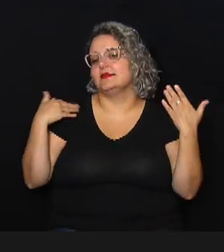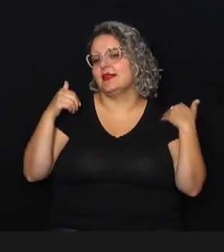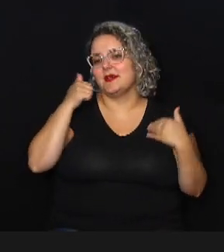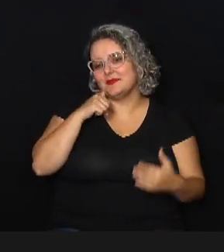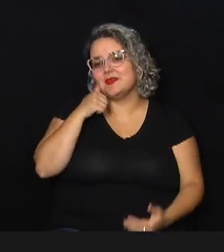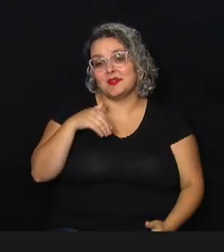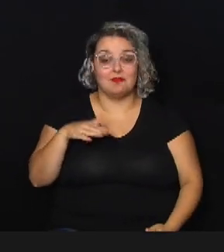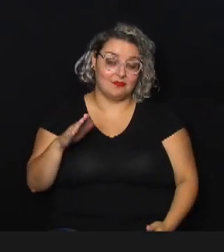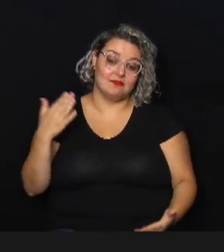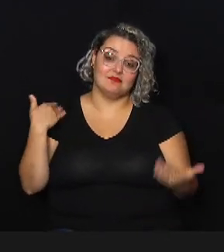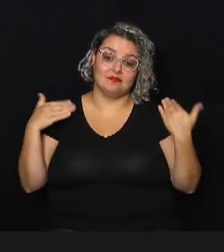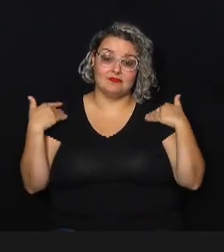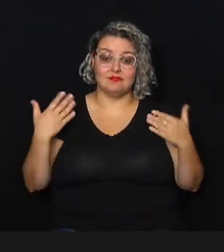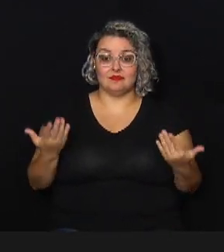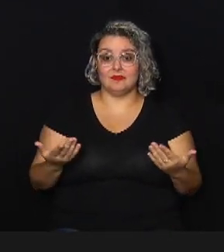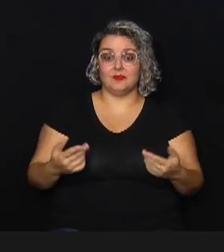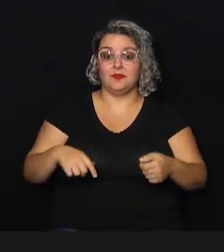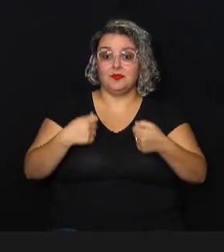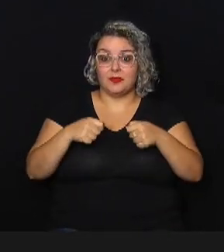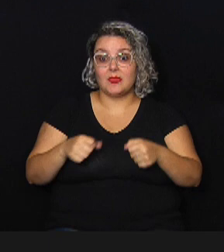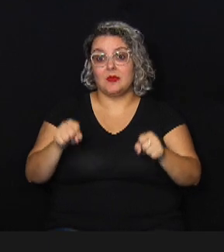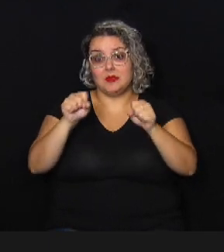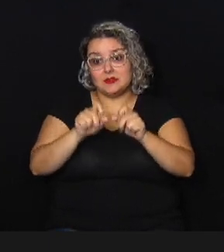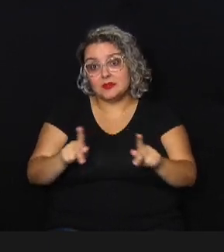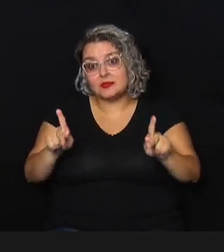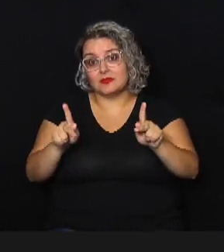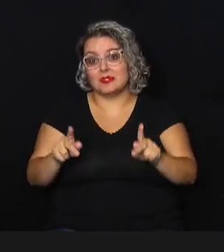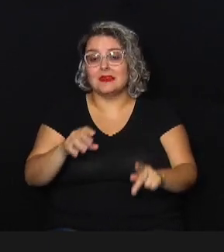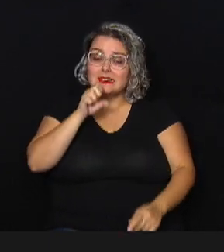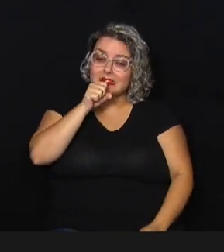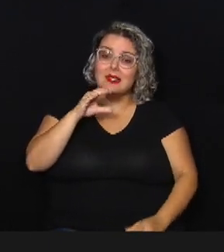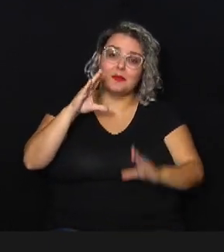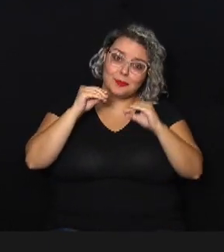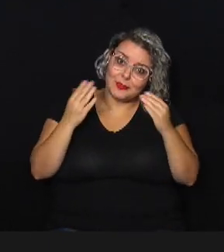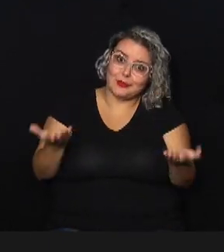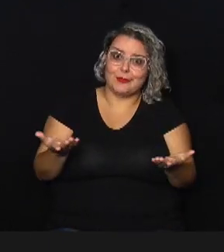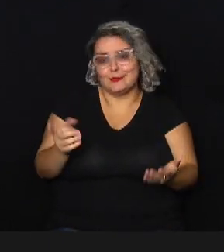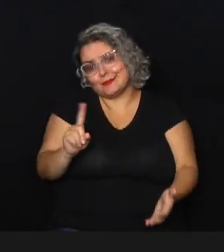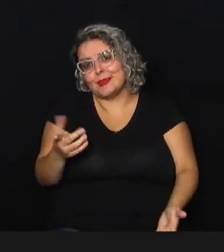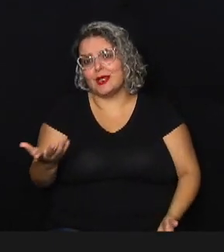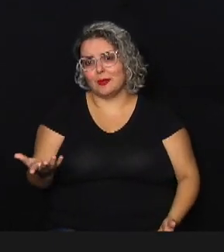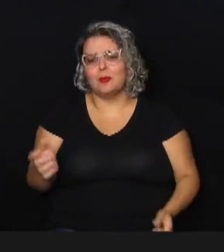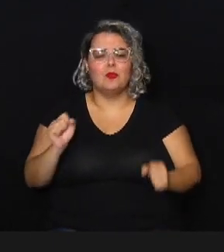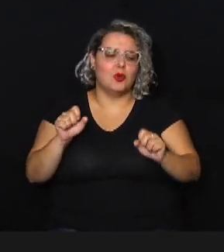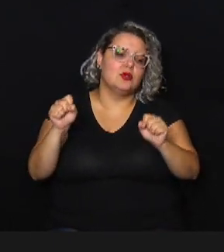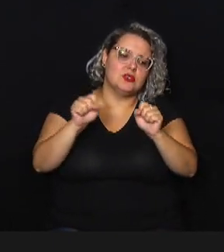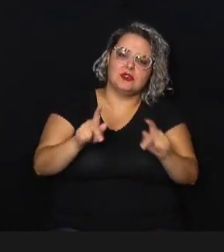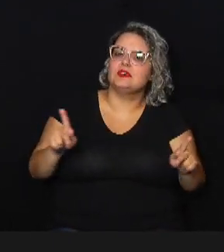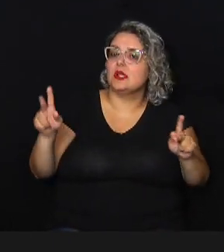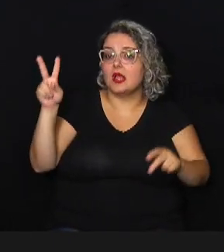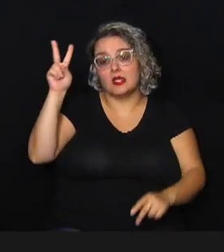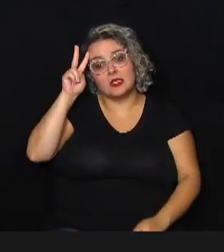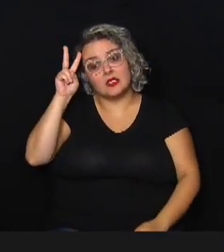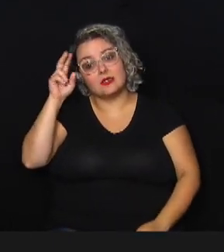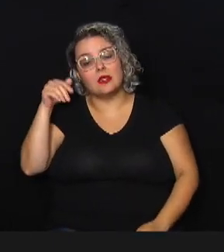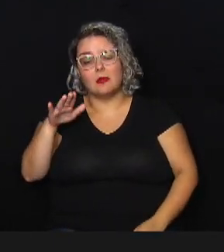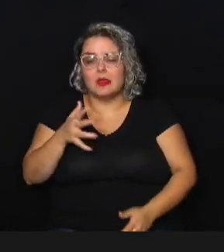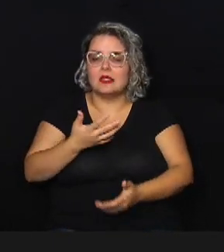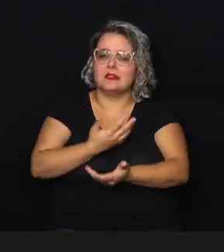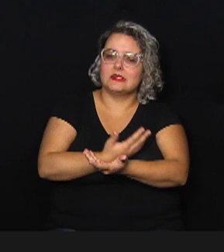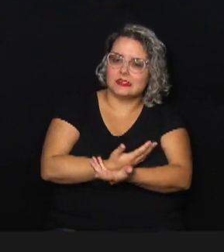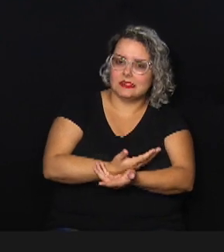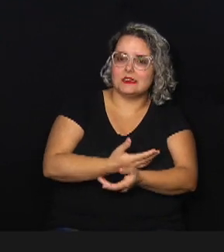mais de ir no shopping. Pô, precisa ir no shopping sábado à noite? Não faz sentido. Então, dá para ir no shopping na segunda, que é mais vazio,